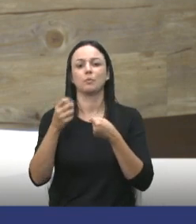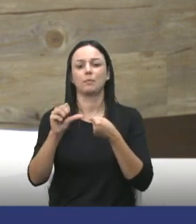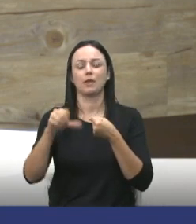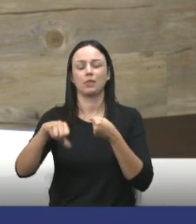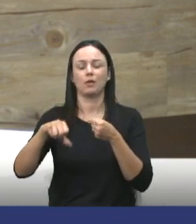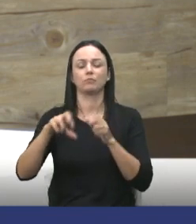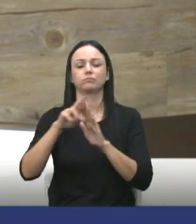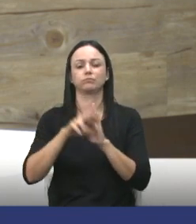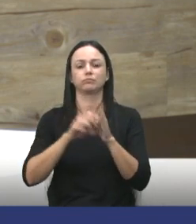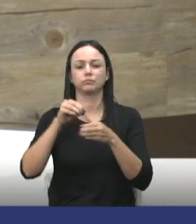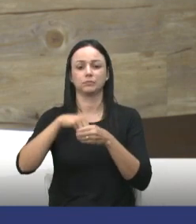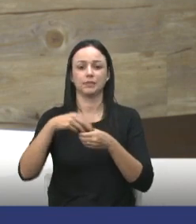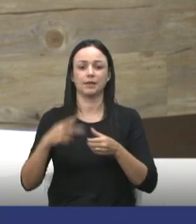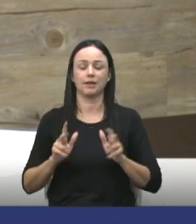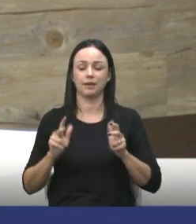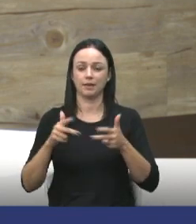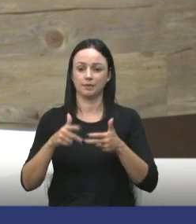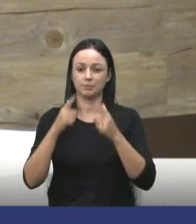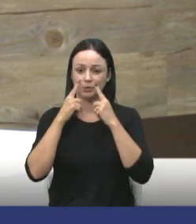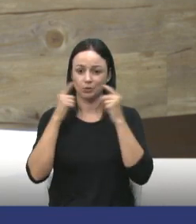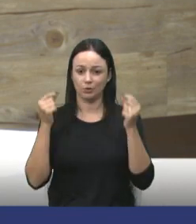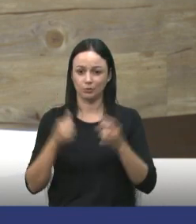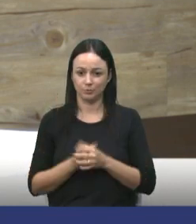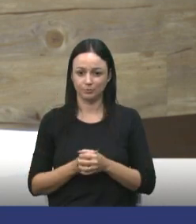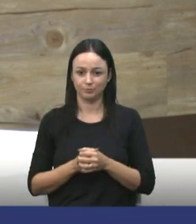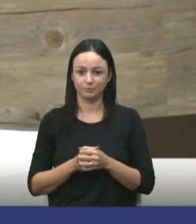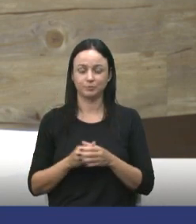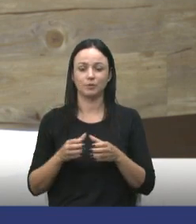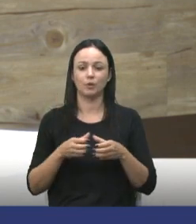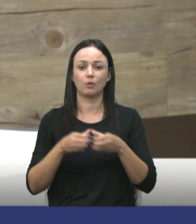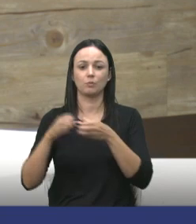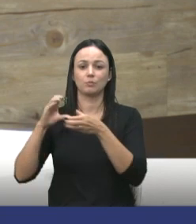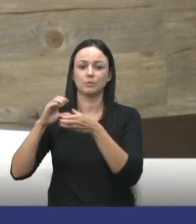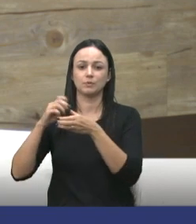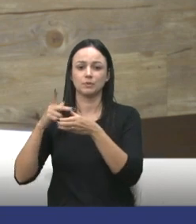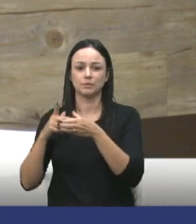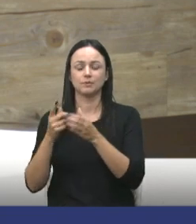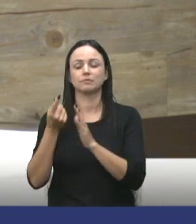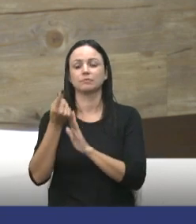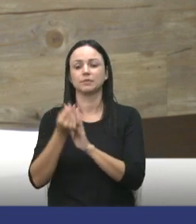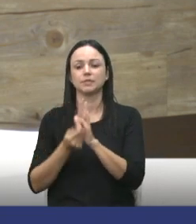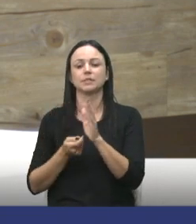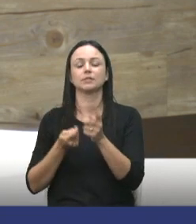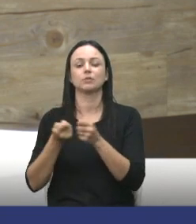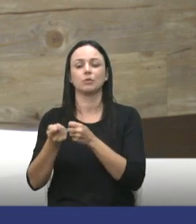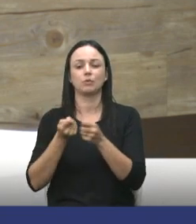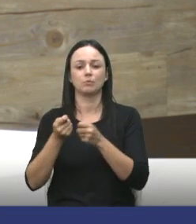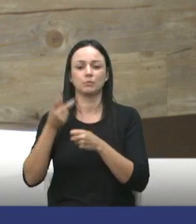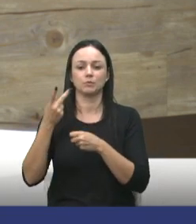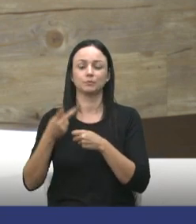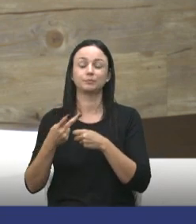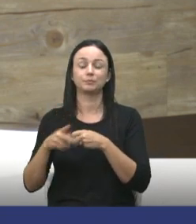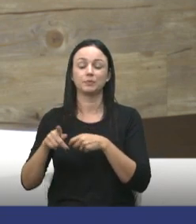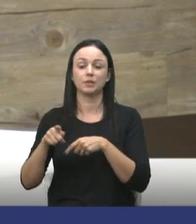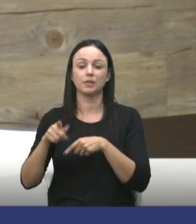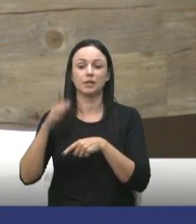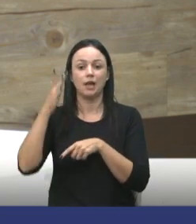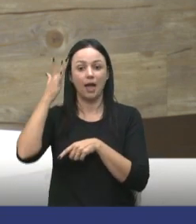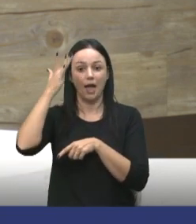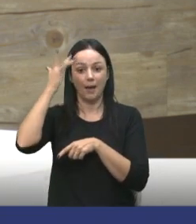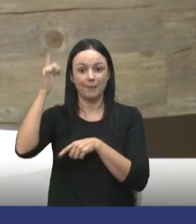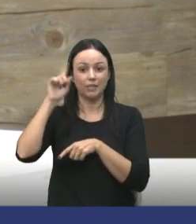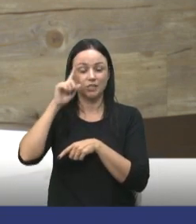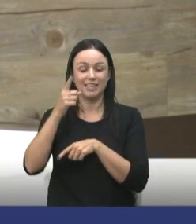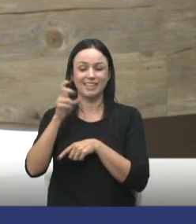Regimento Interno da Câmara Municipal de Jaú, a Comissão de Finanças, Orçamento e Economia, a partir de amanhã, dia 15 de